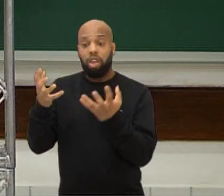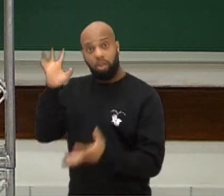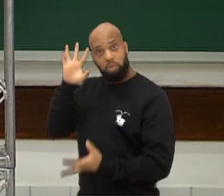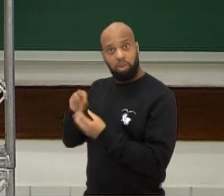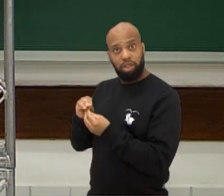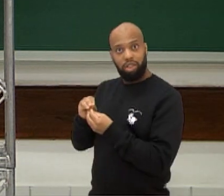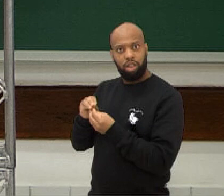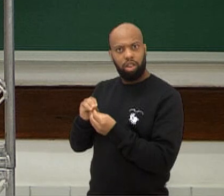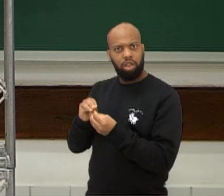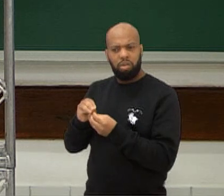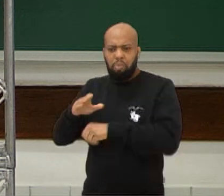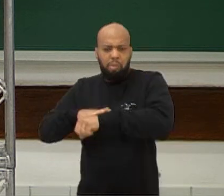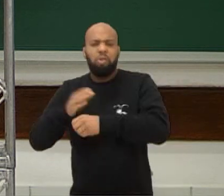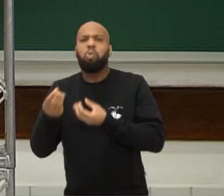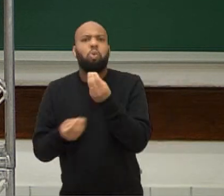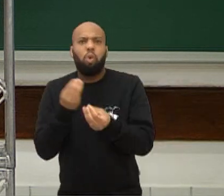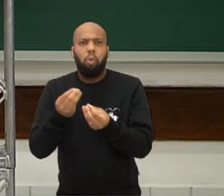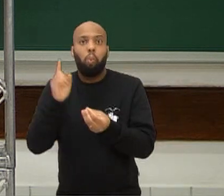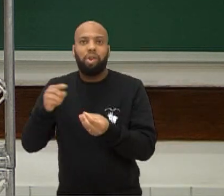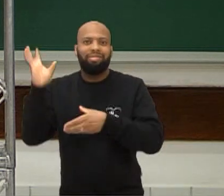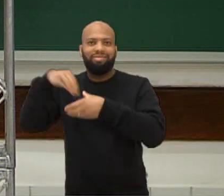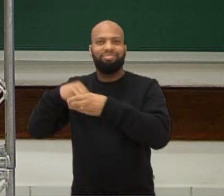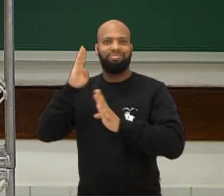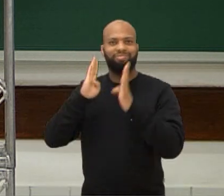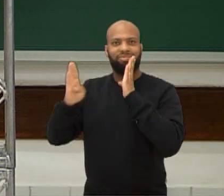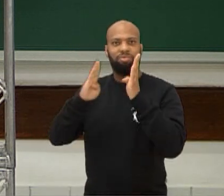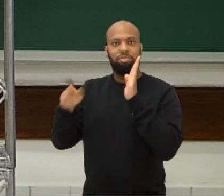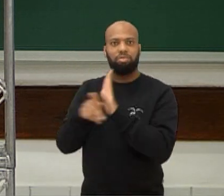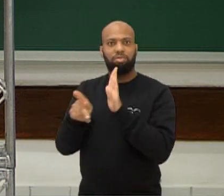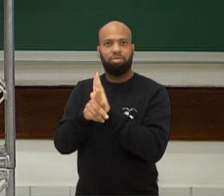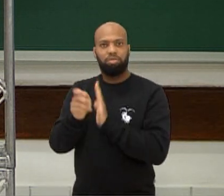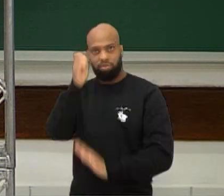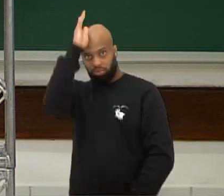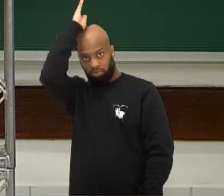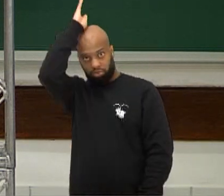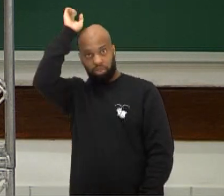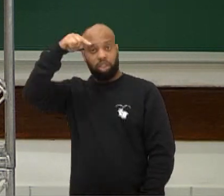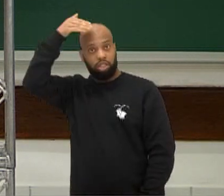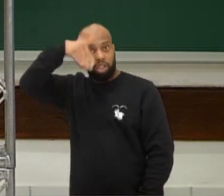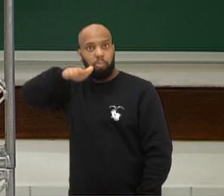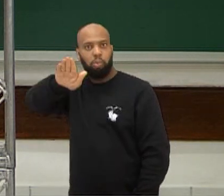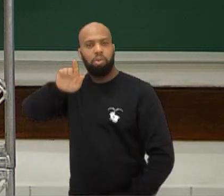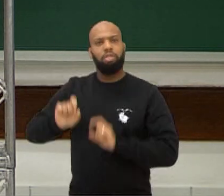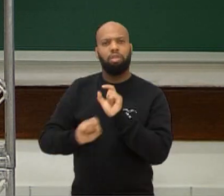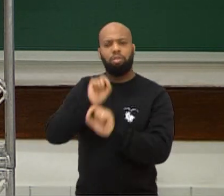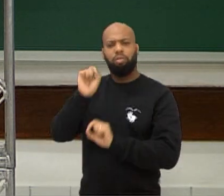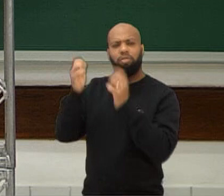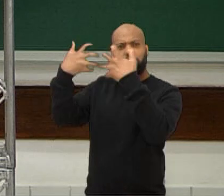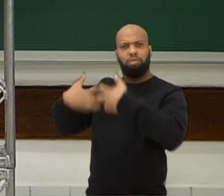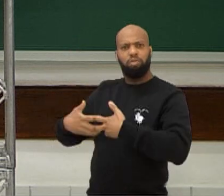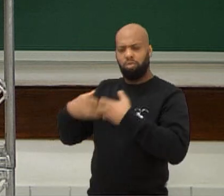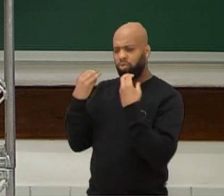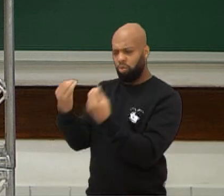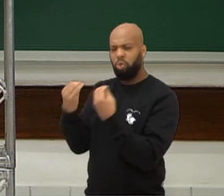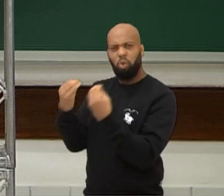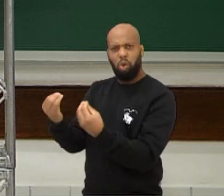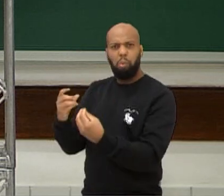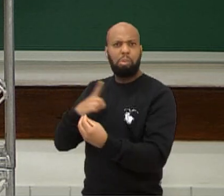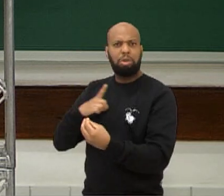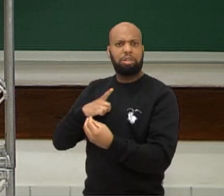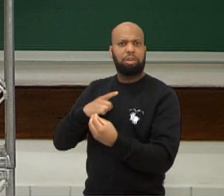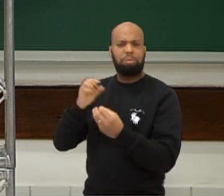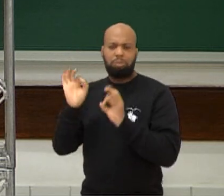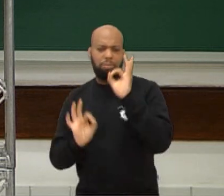história de Roma, especialmente ali o período da República Romana, o que é que funcionou, como é que as coisas se